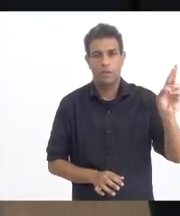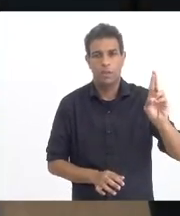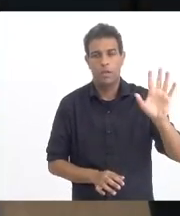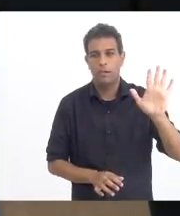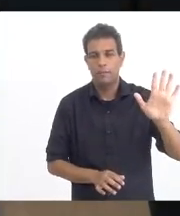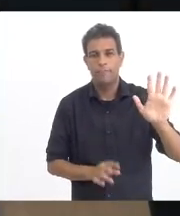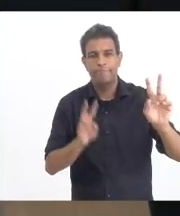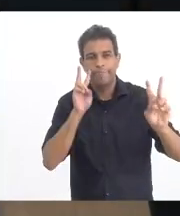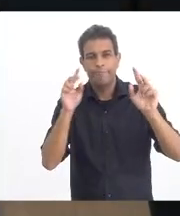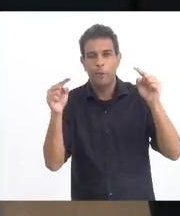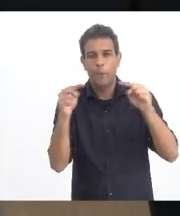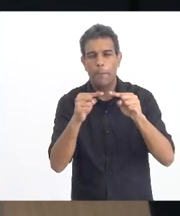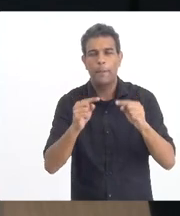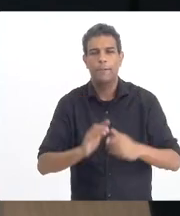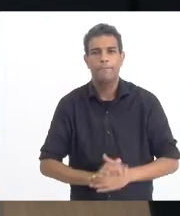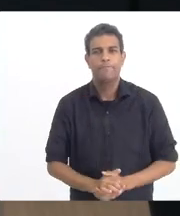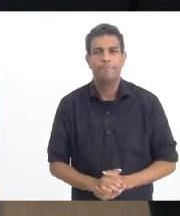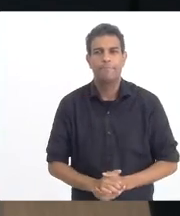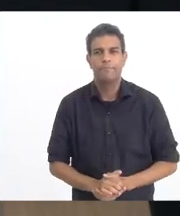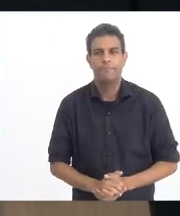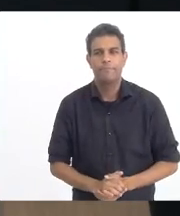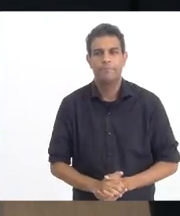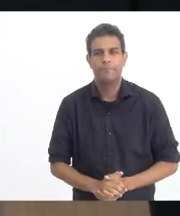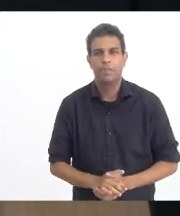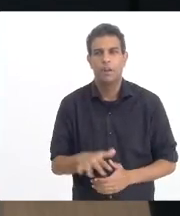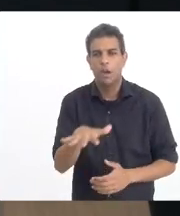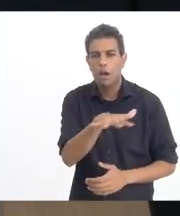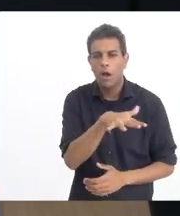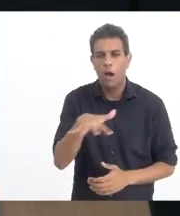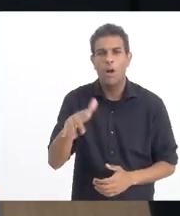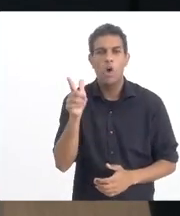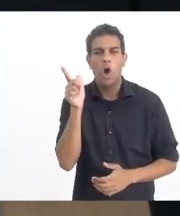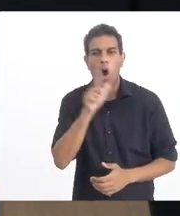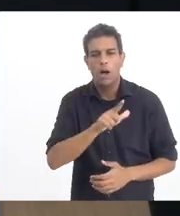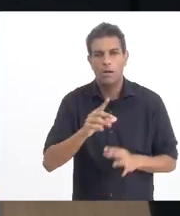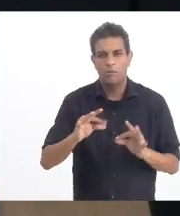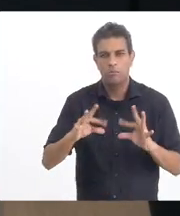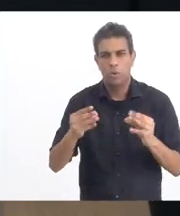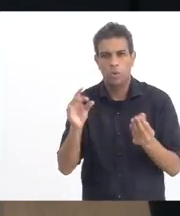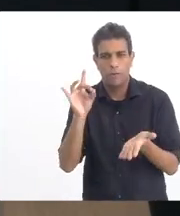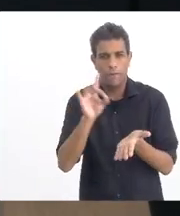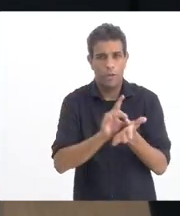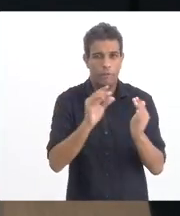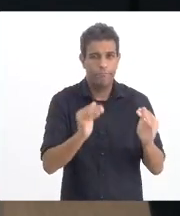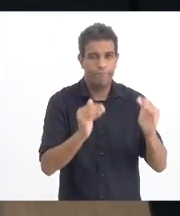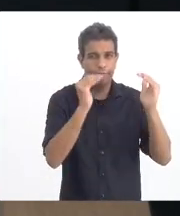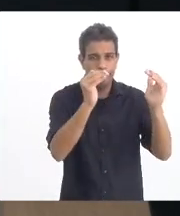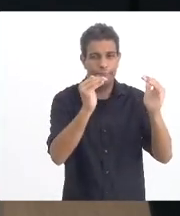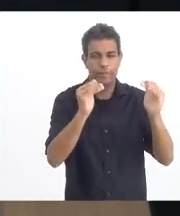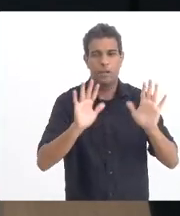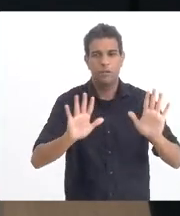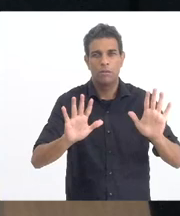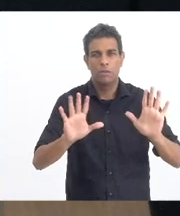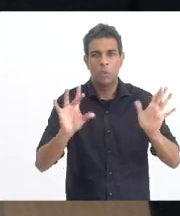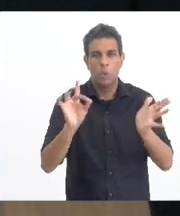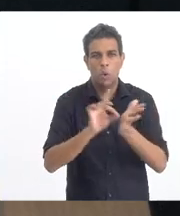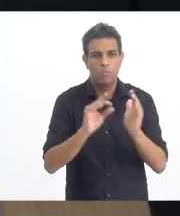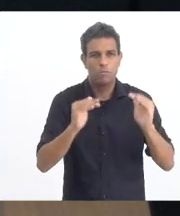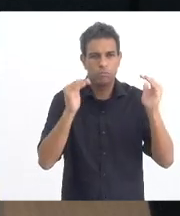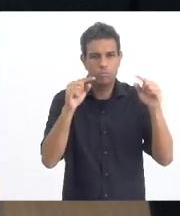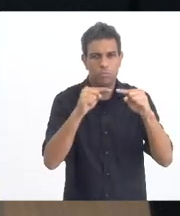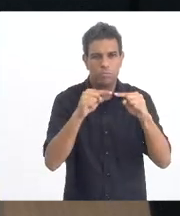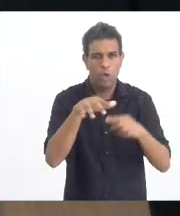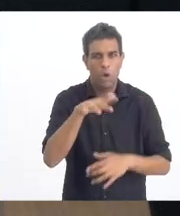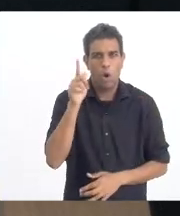Só para que você tenha ideia, isso é o cenário mais vantajoso para os oficiais superiores. É o cenário que os oficiais superiores